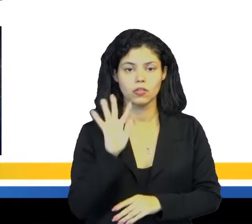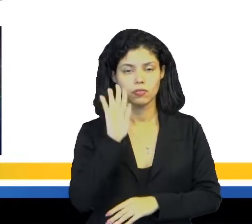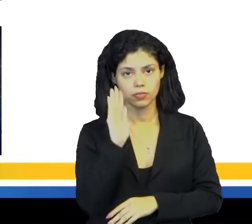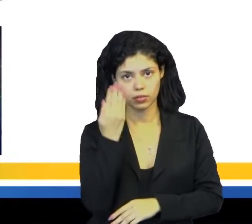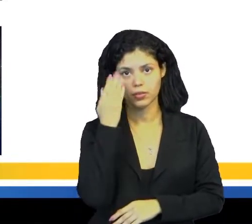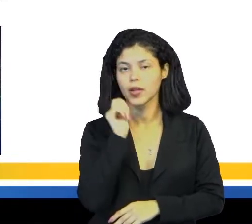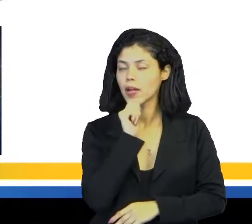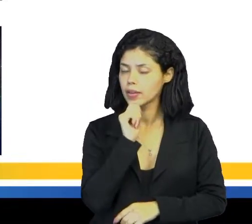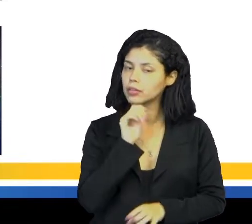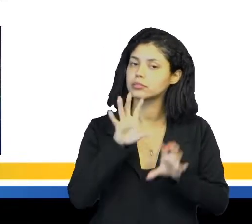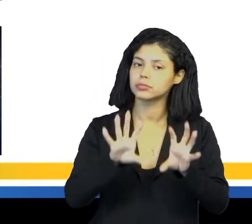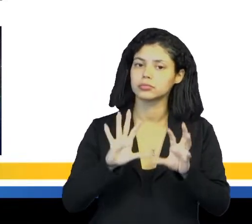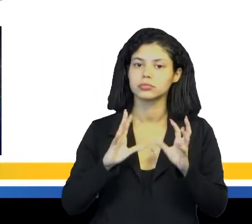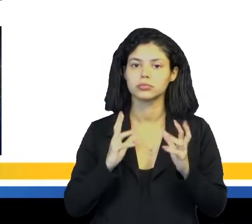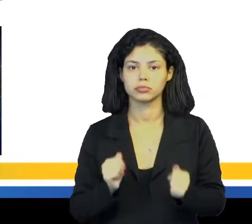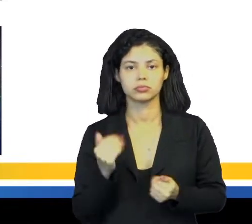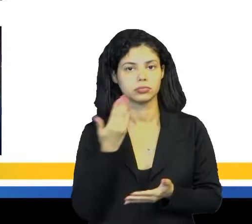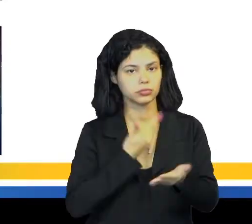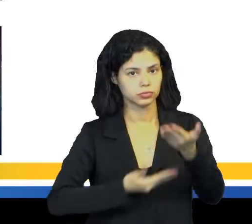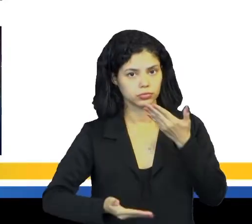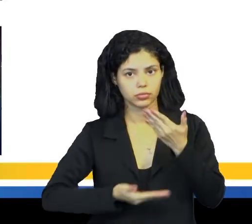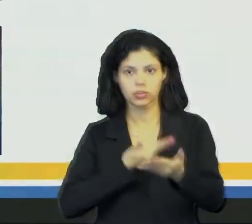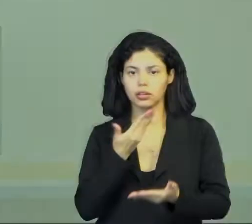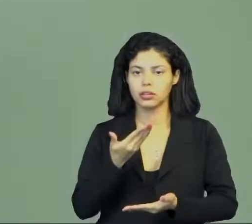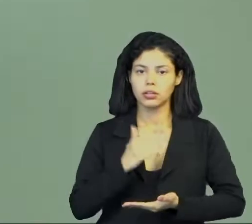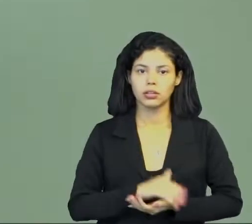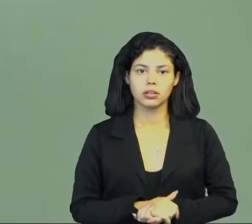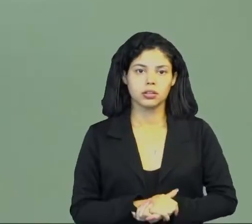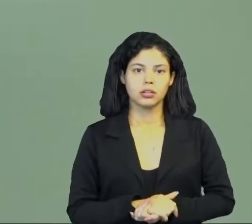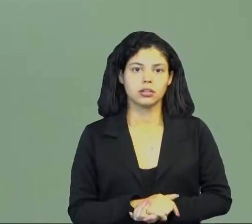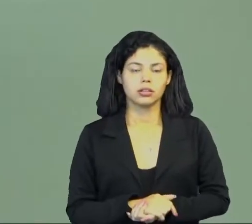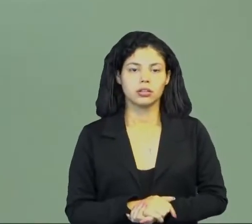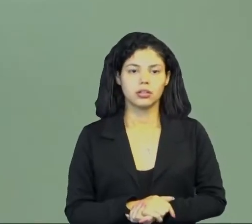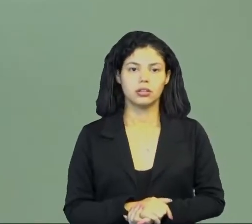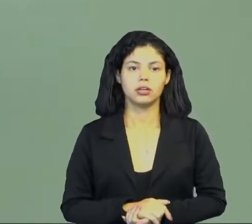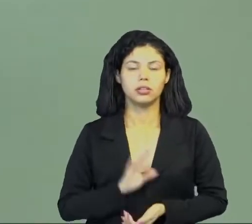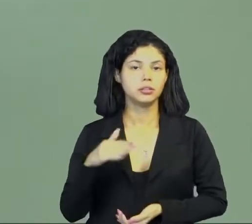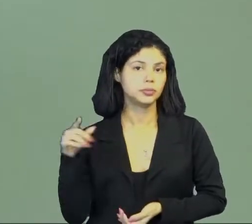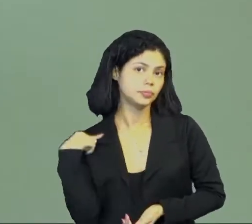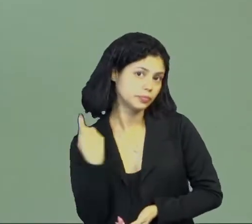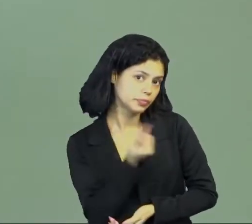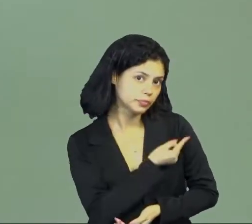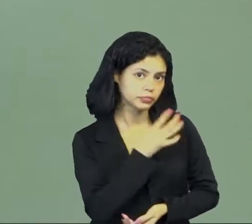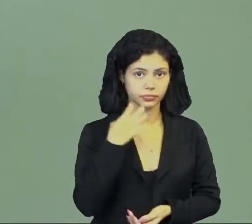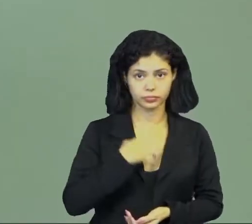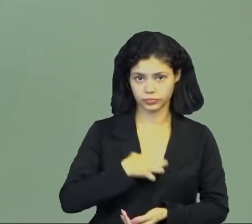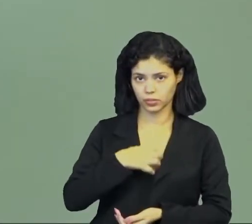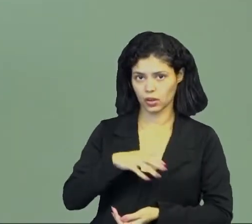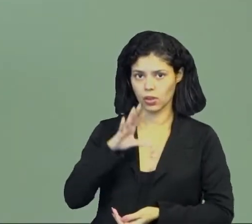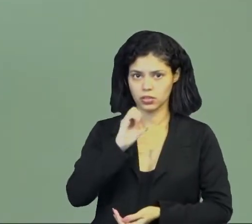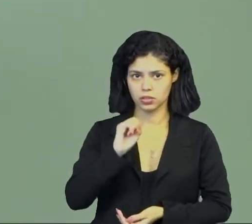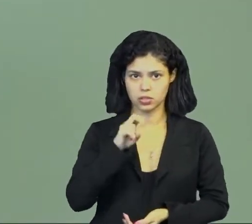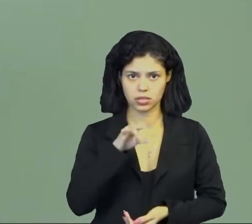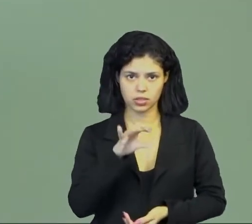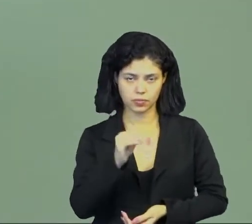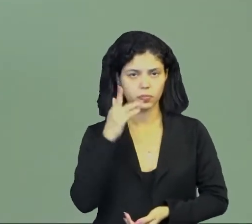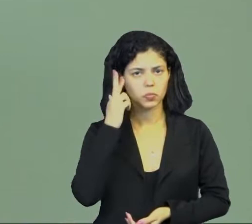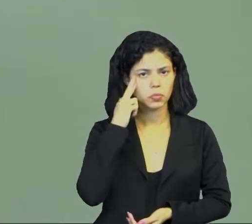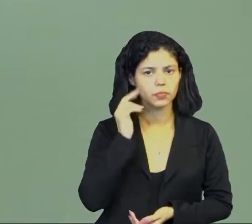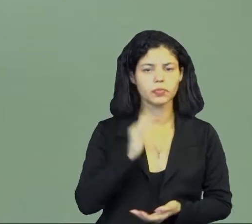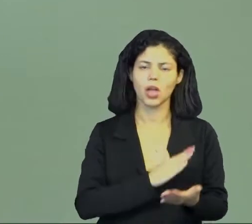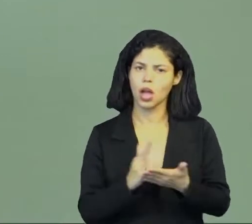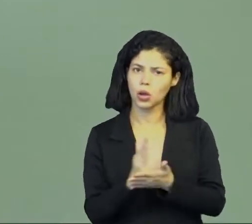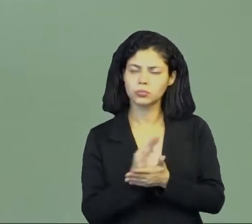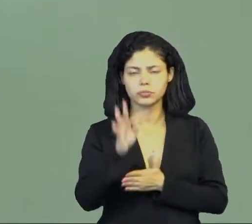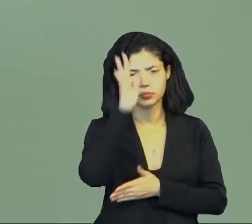mesmo assim são aceitas e compartilhadas. Quando nós falamos do senso comum, nós estamos falando de